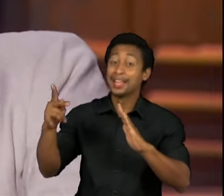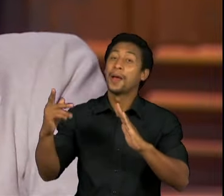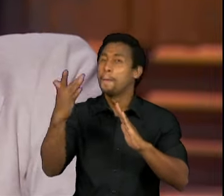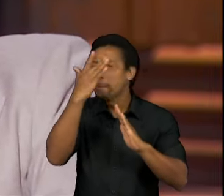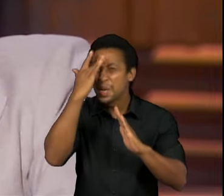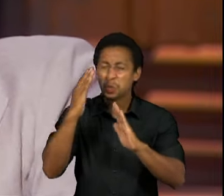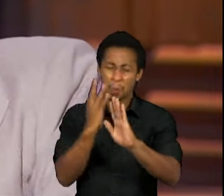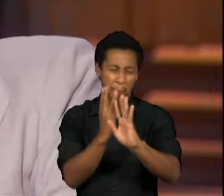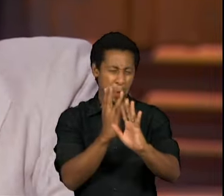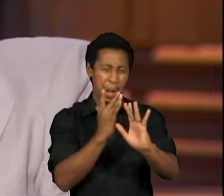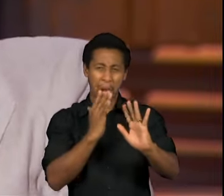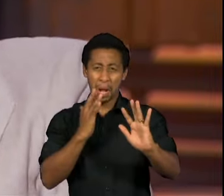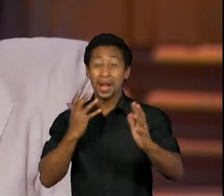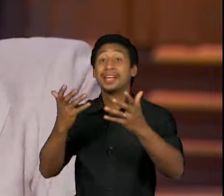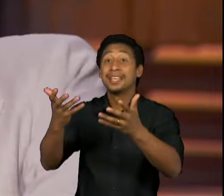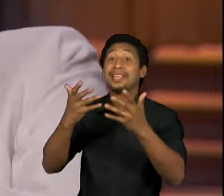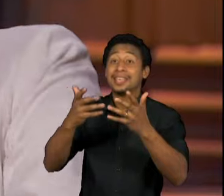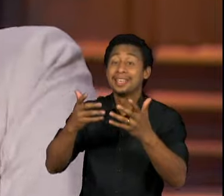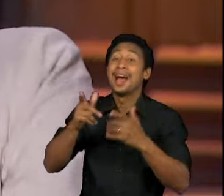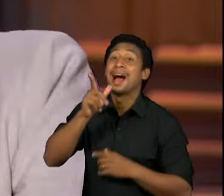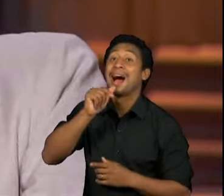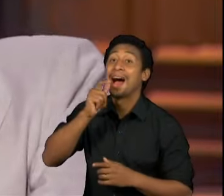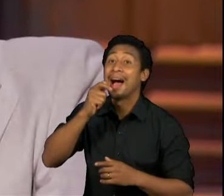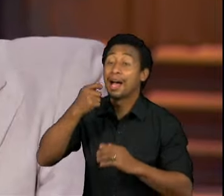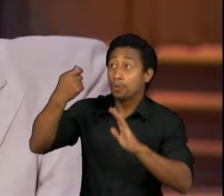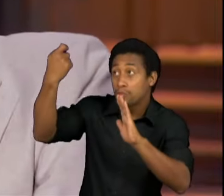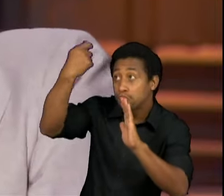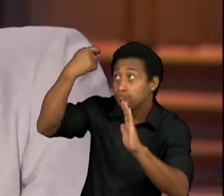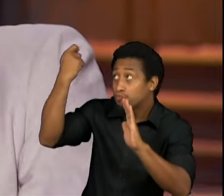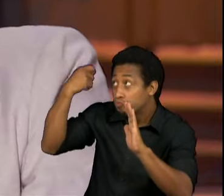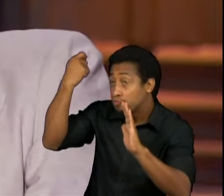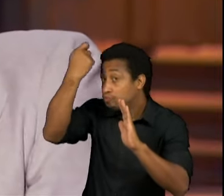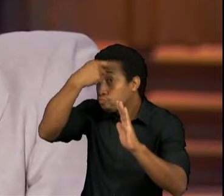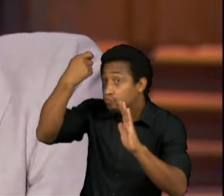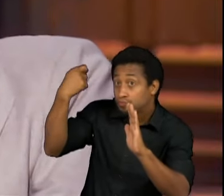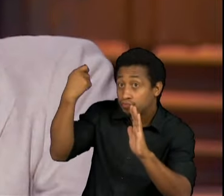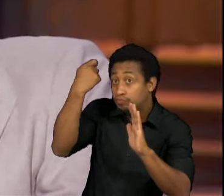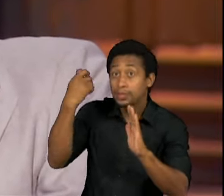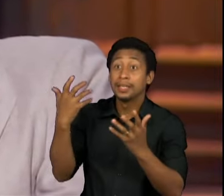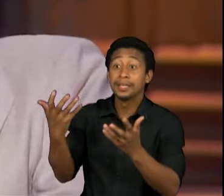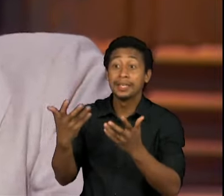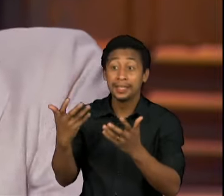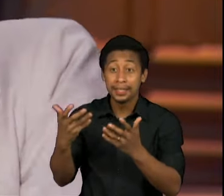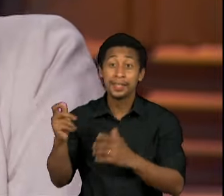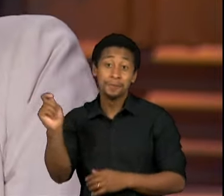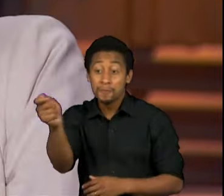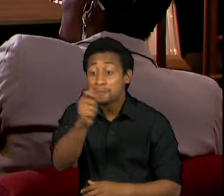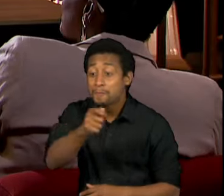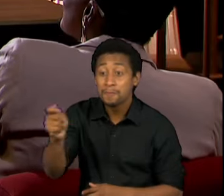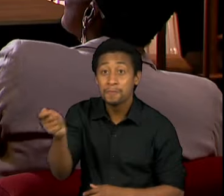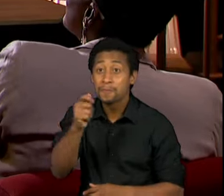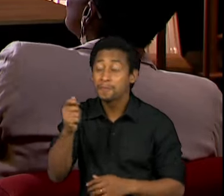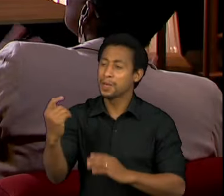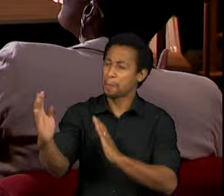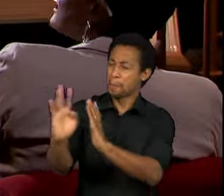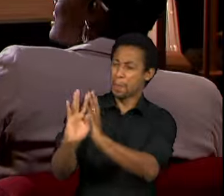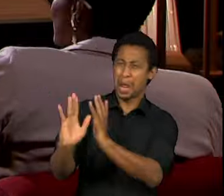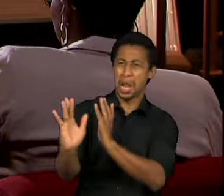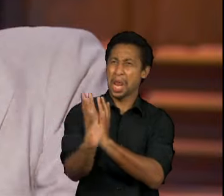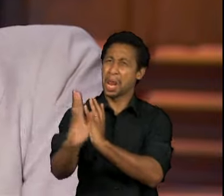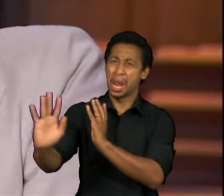se Então olha isso acontecer das pessoas e lá de madrugada e já ajuda a dela e tornando coisa minha irmã né com problema